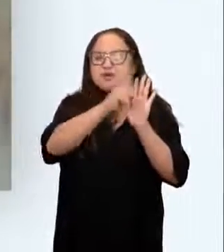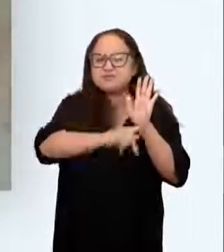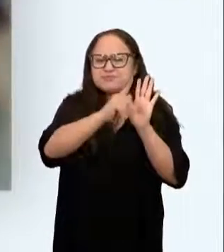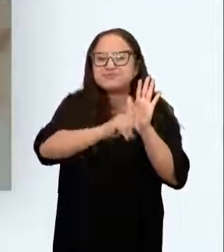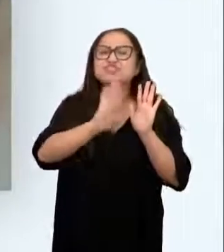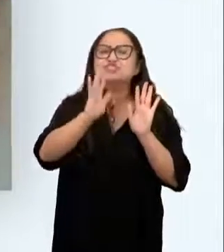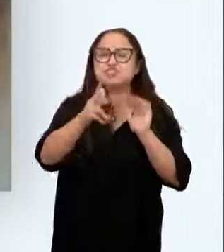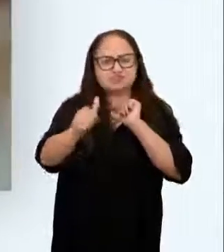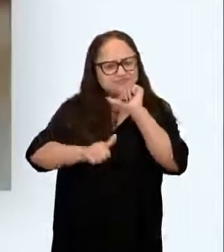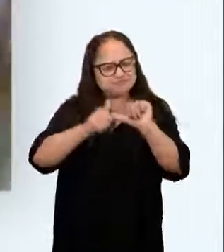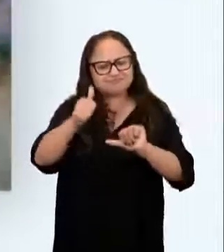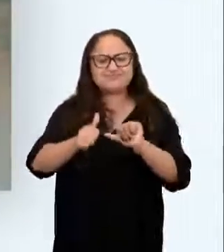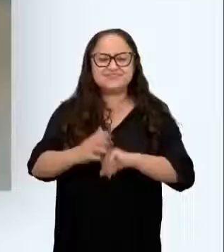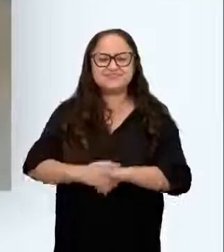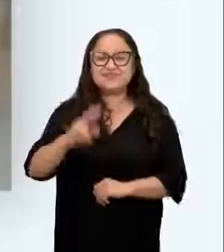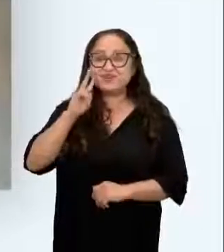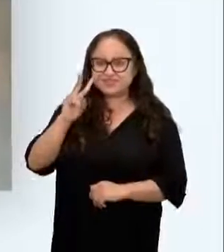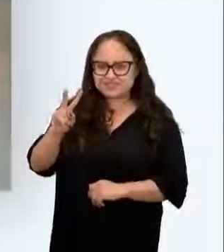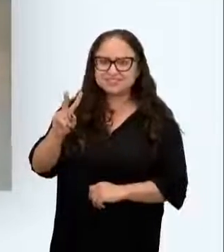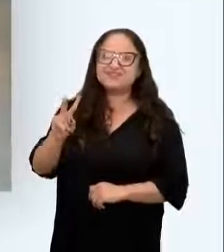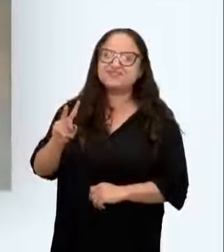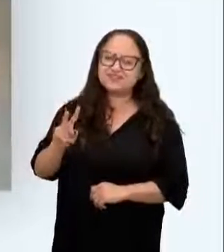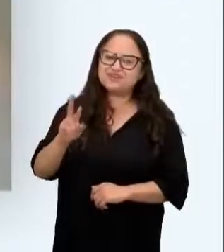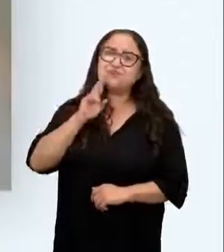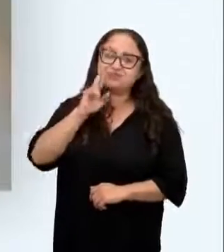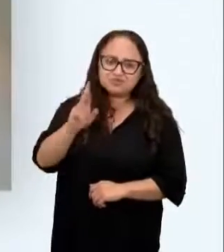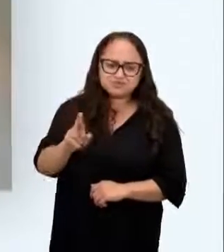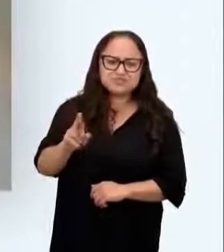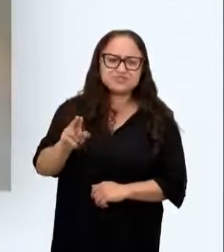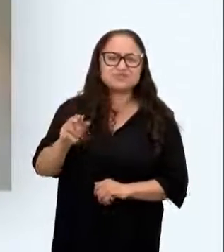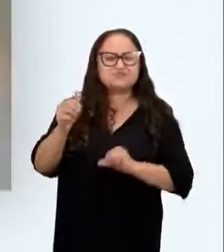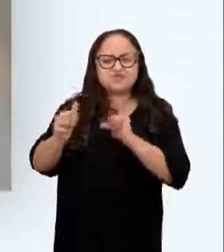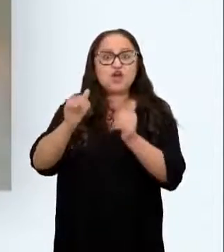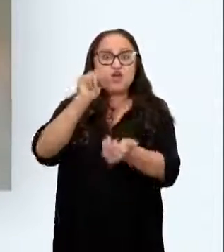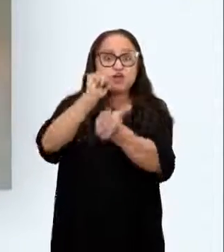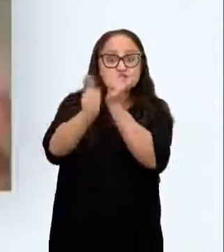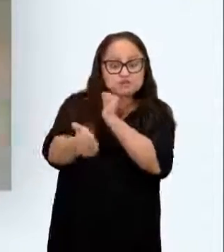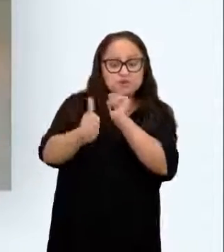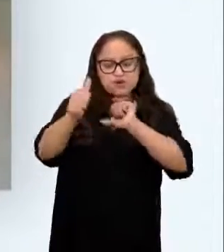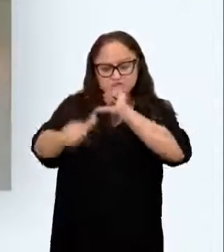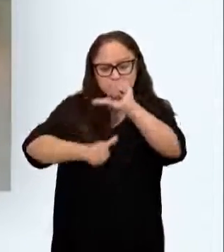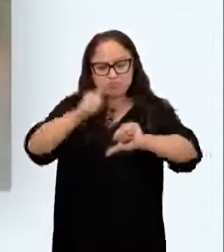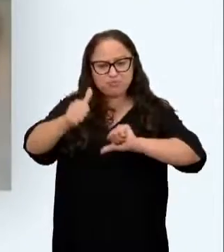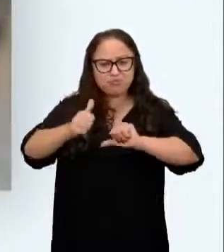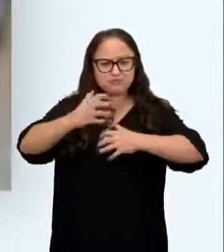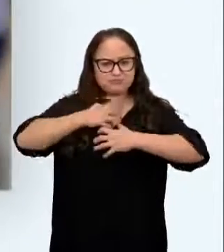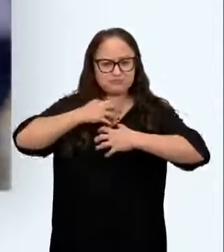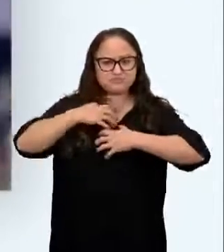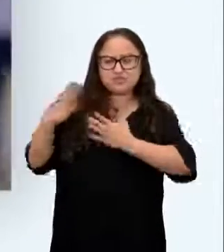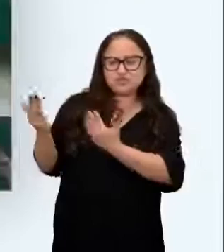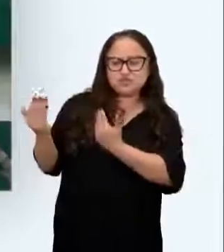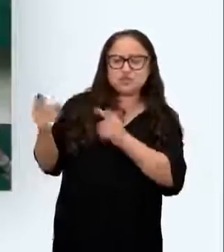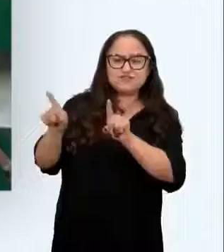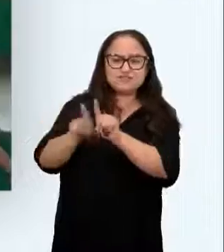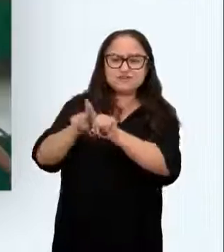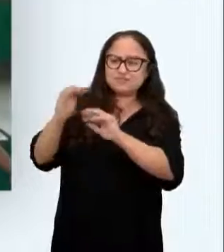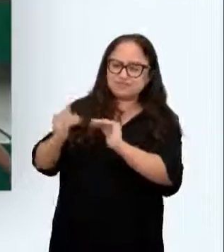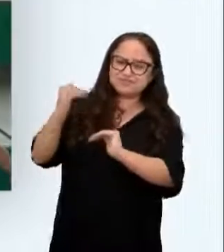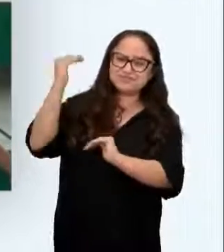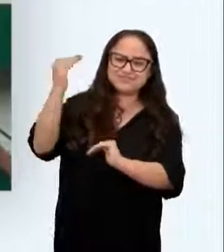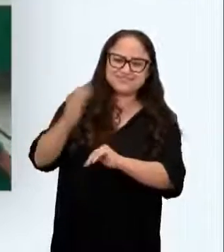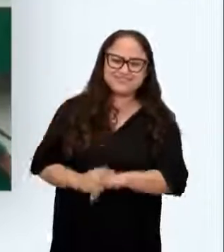semana. Né? Para você ver como o esporte ele modifica a criança, o adolescente e até mesmo a gente adulto. Né?